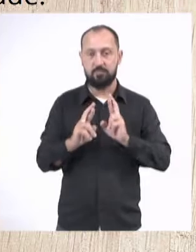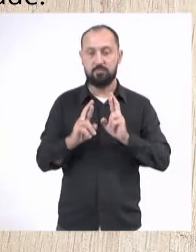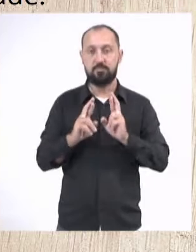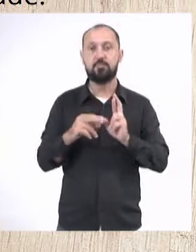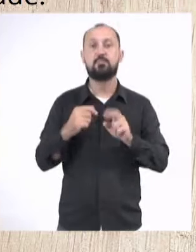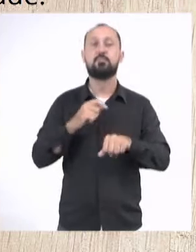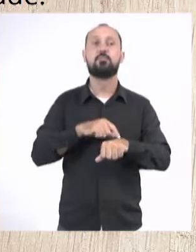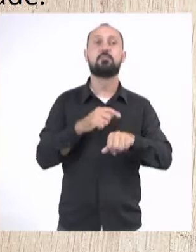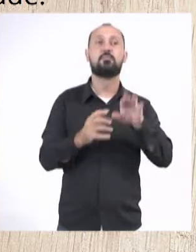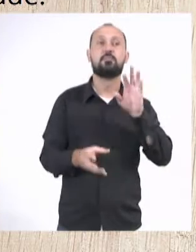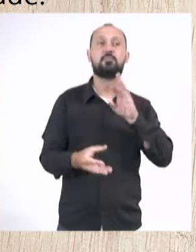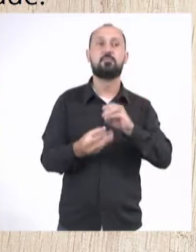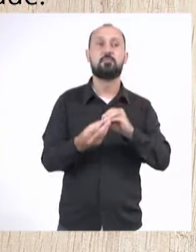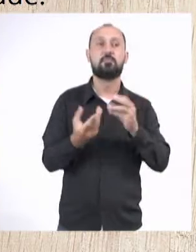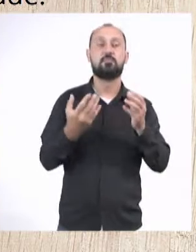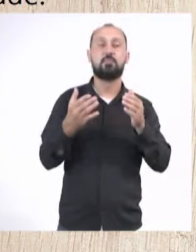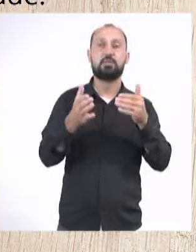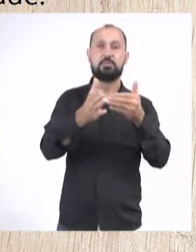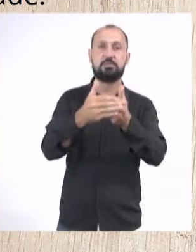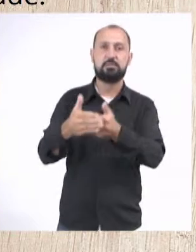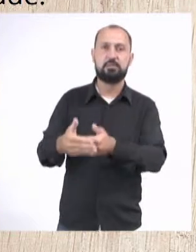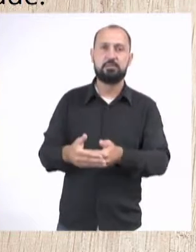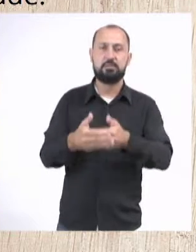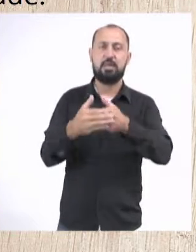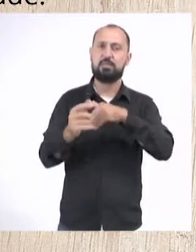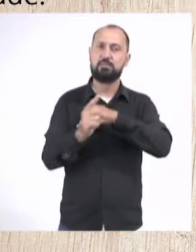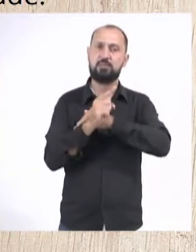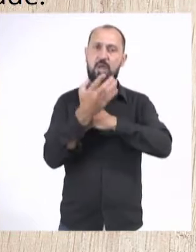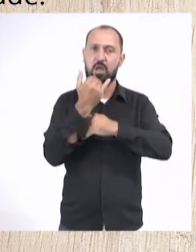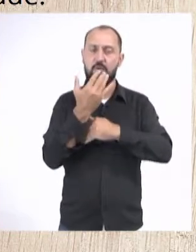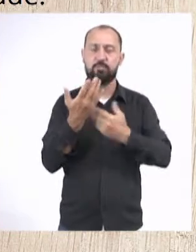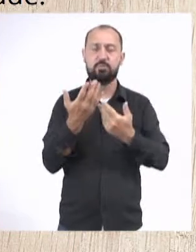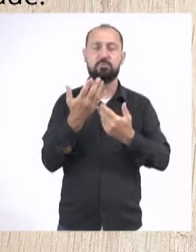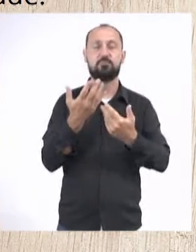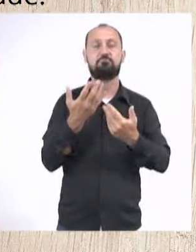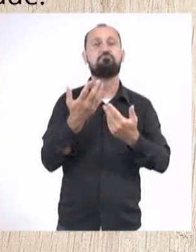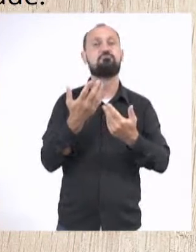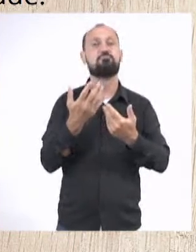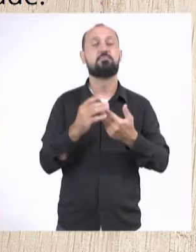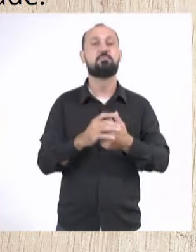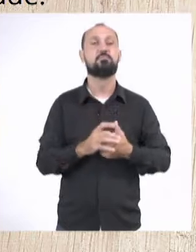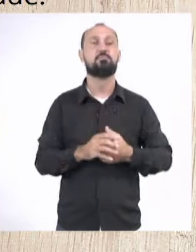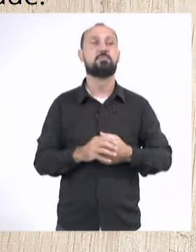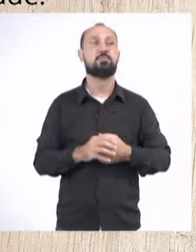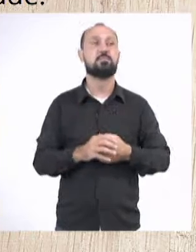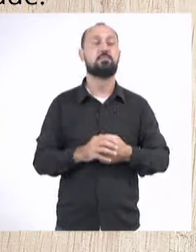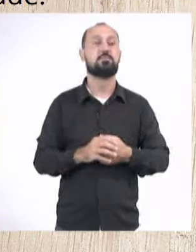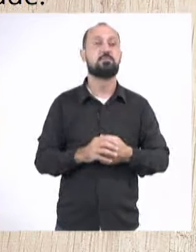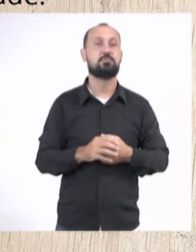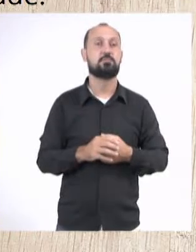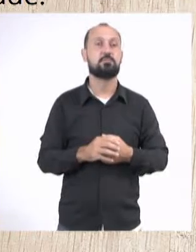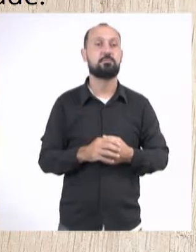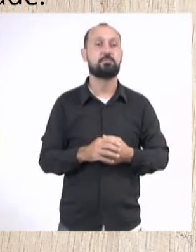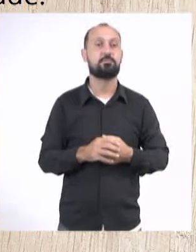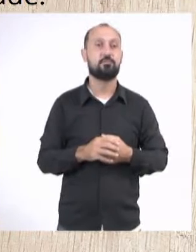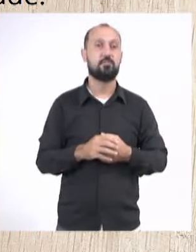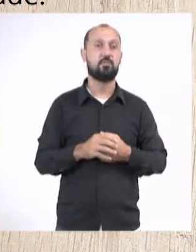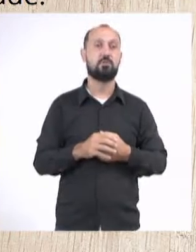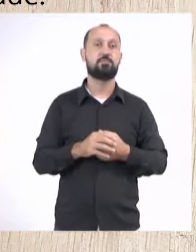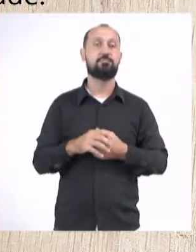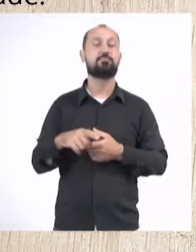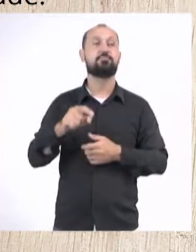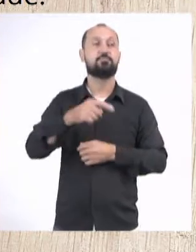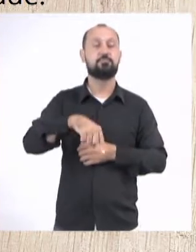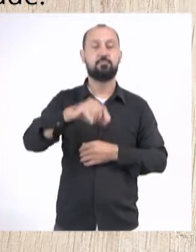no fechamento de bares, restaurantes, de serviços de alimentos para consumo dentro desses locais, e